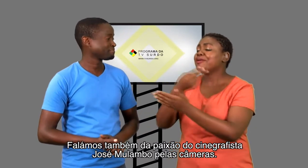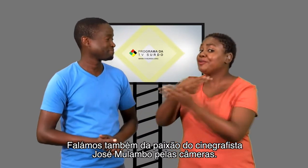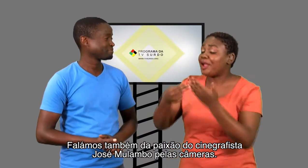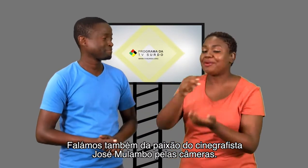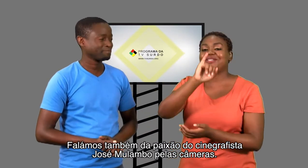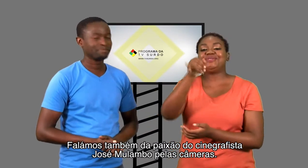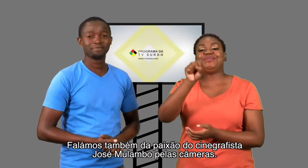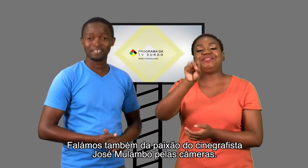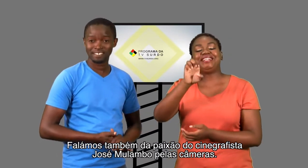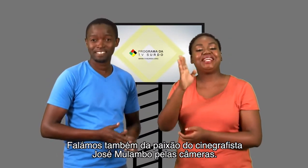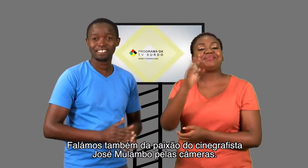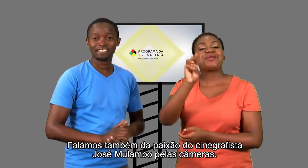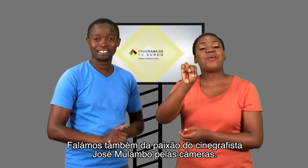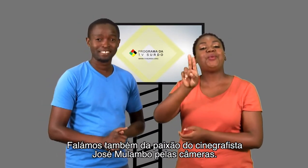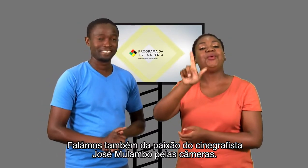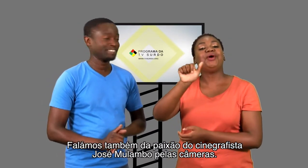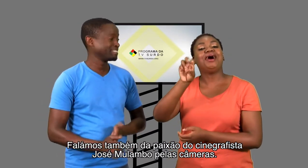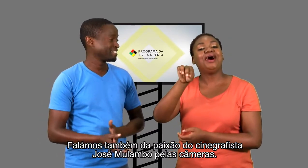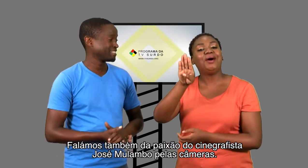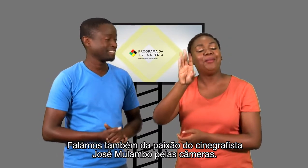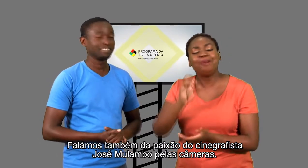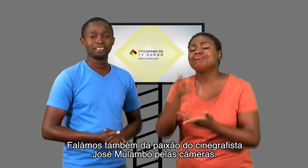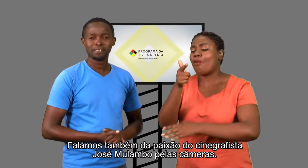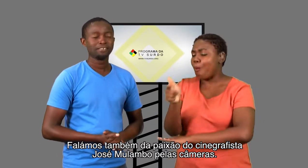MÍDIA INCLUSIVA